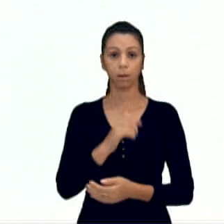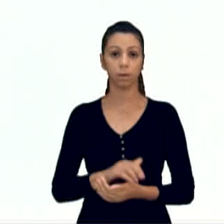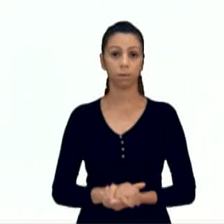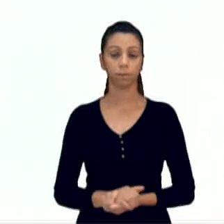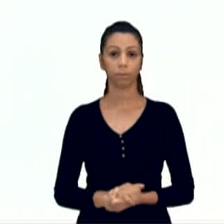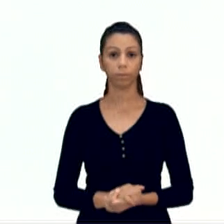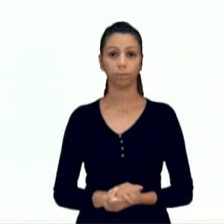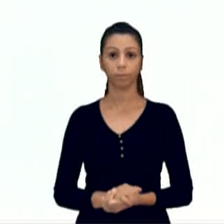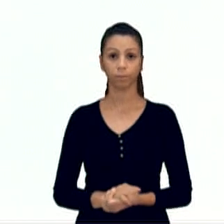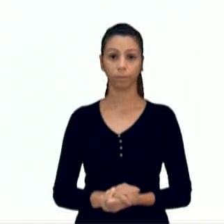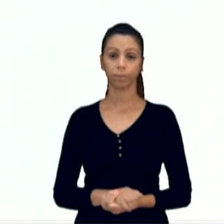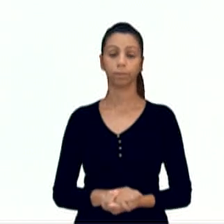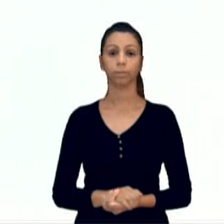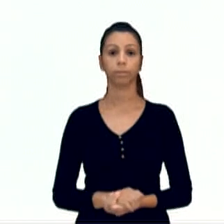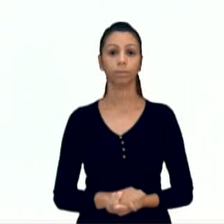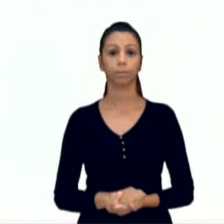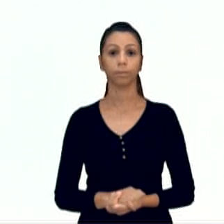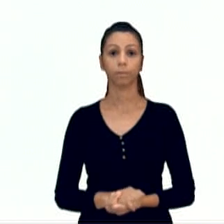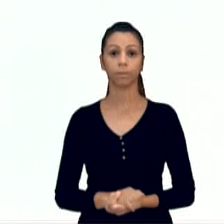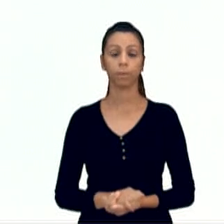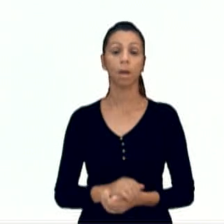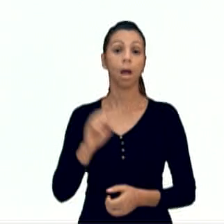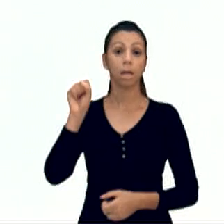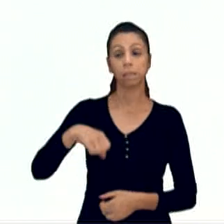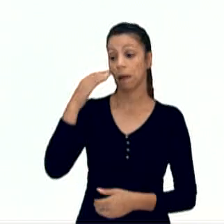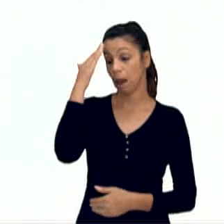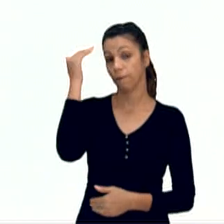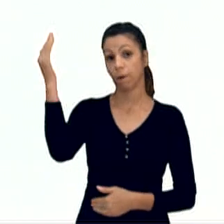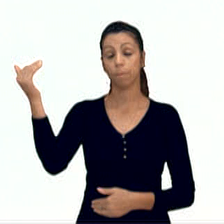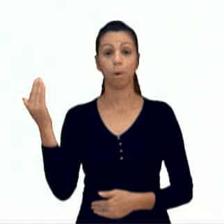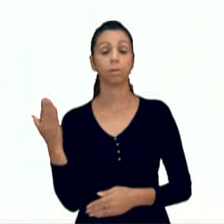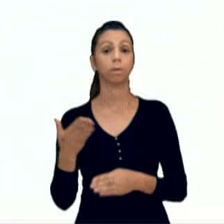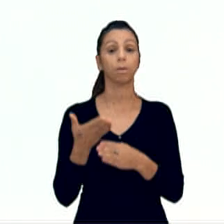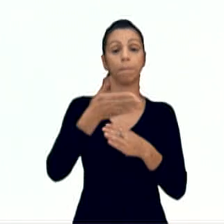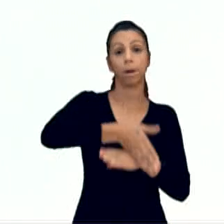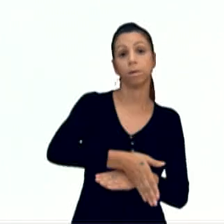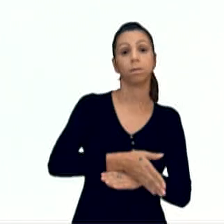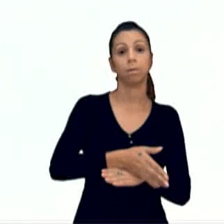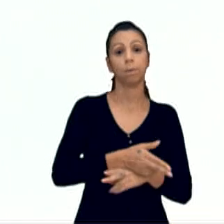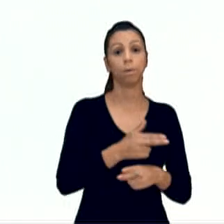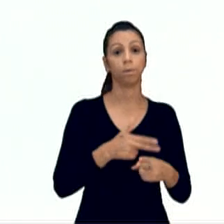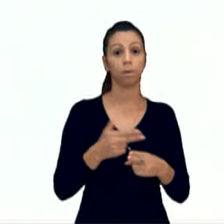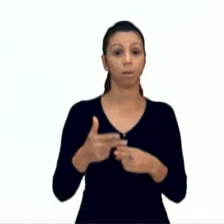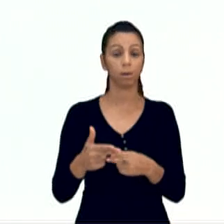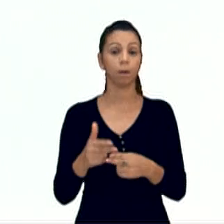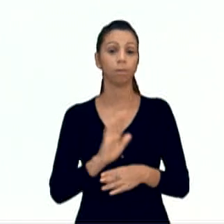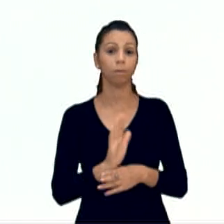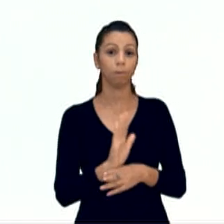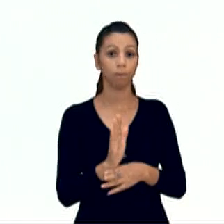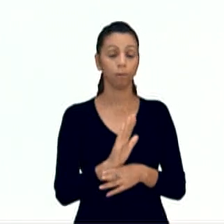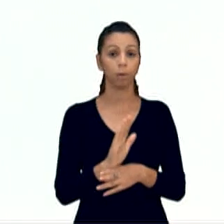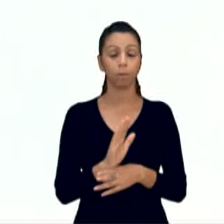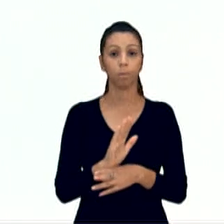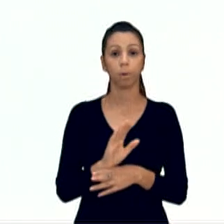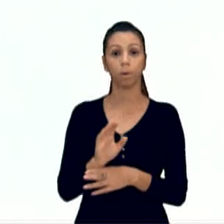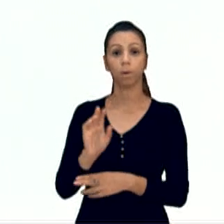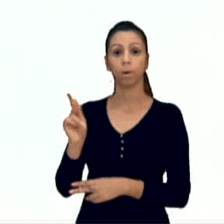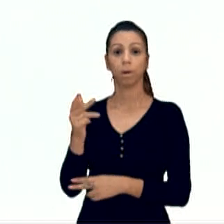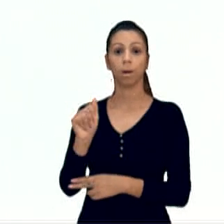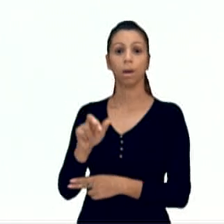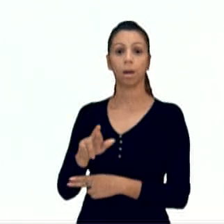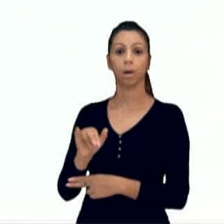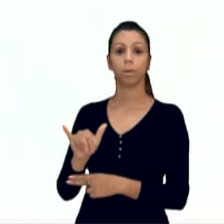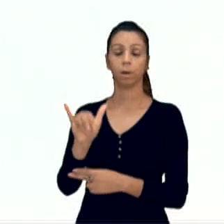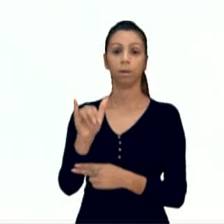Potter film series. Sim, ela é famosa por ter participado da série de filmes do Harry Potter. E she is